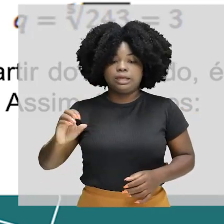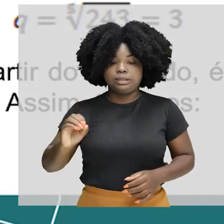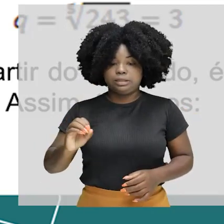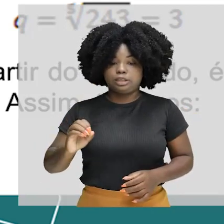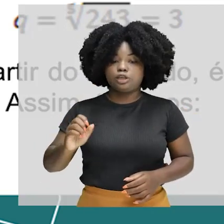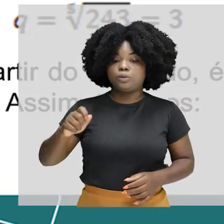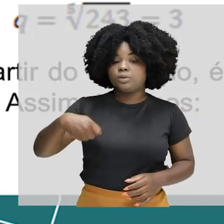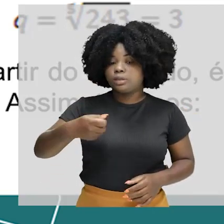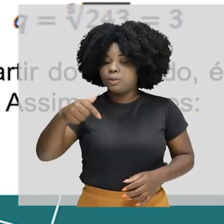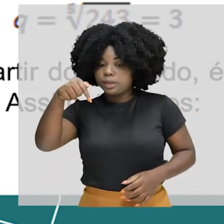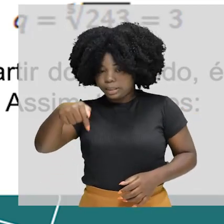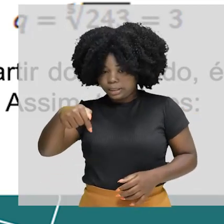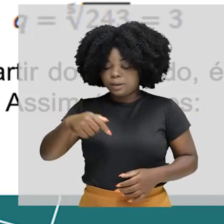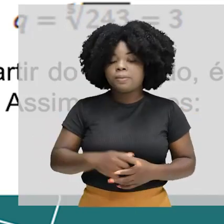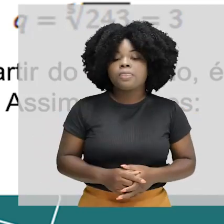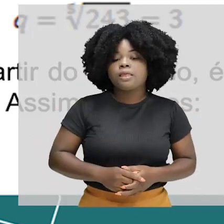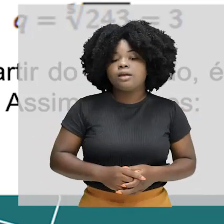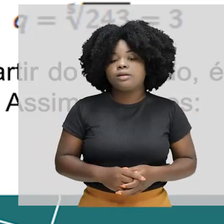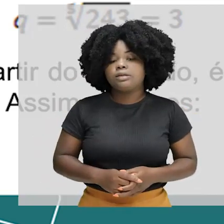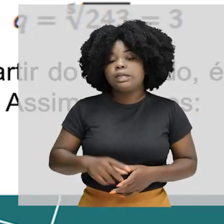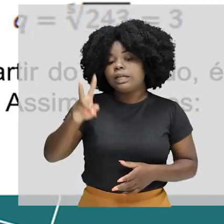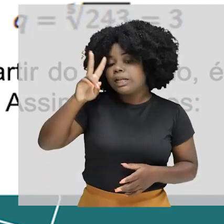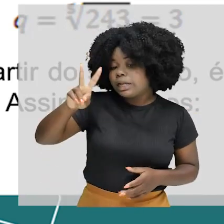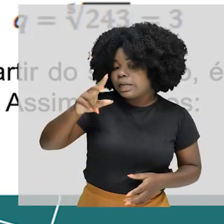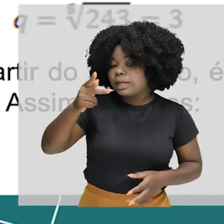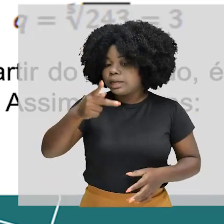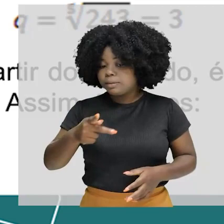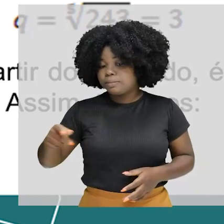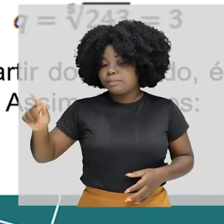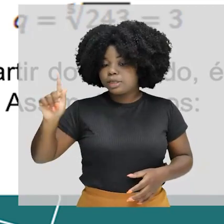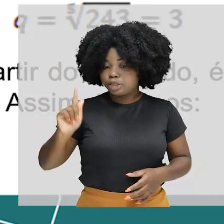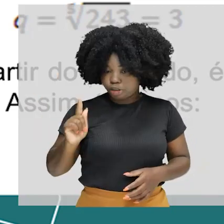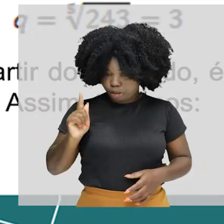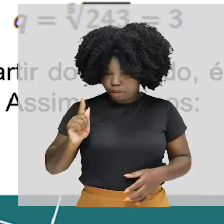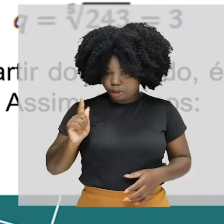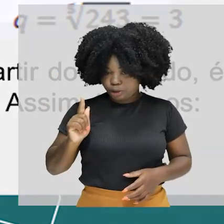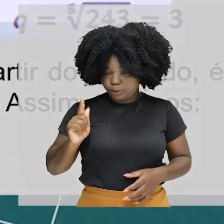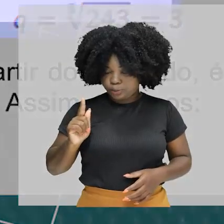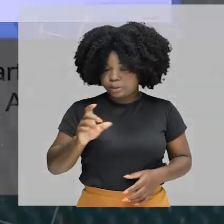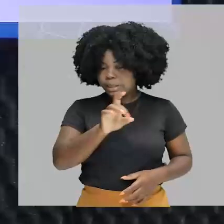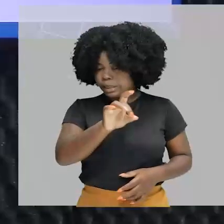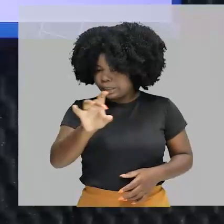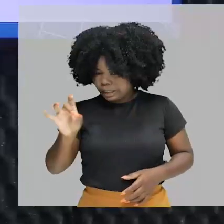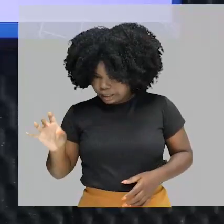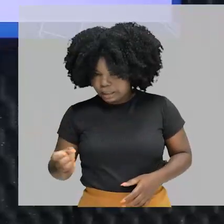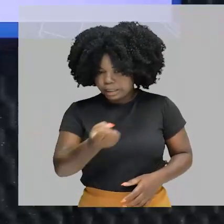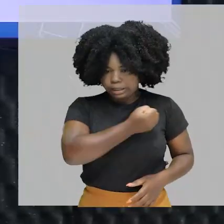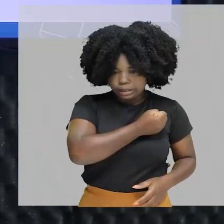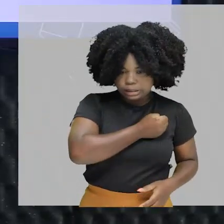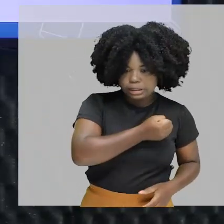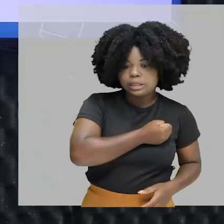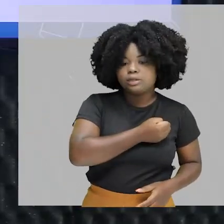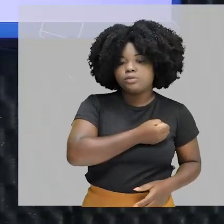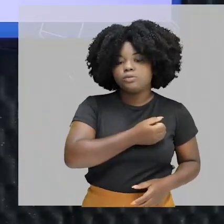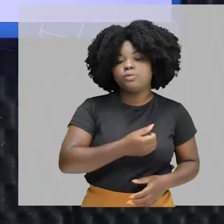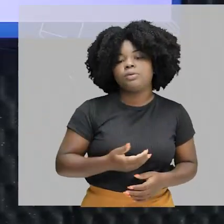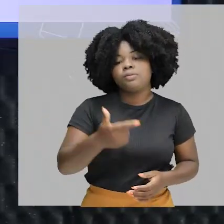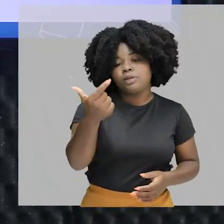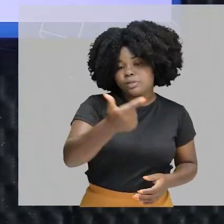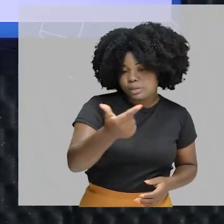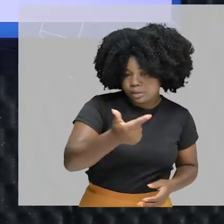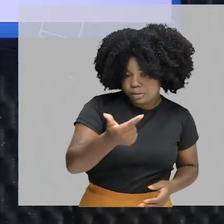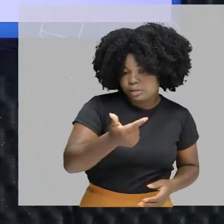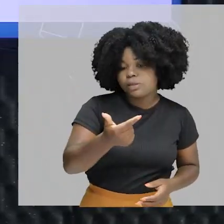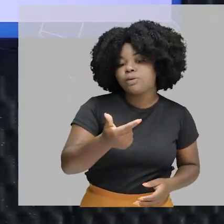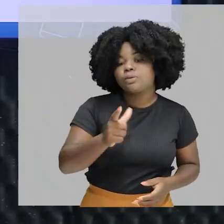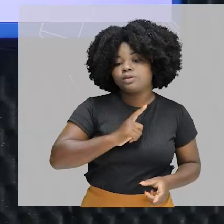razão, né, essa razão... Lembra, pela própria definição de PG, cada termo a partir do segundo vai ser obtido fazendo